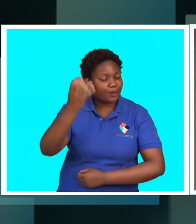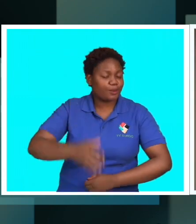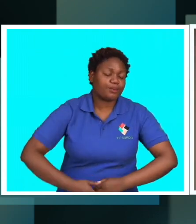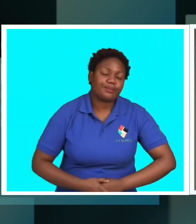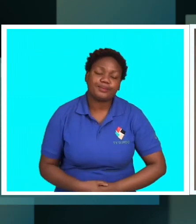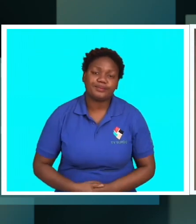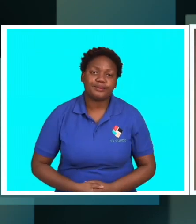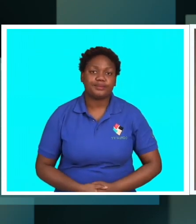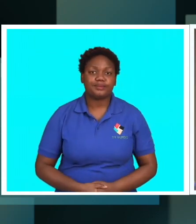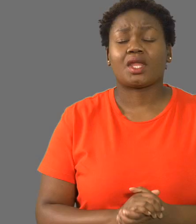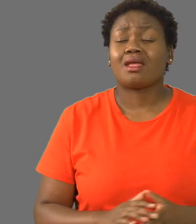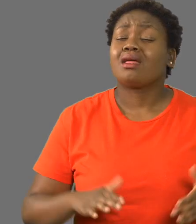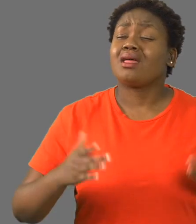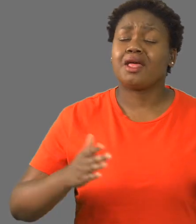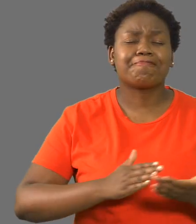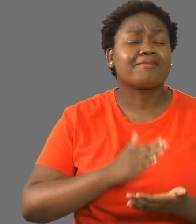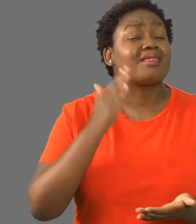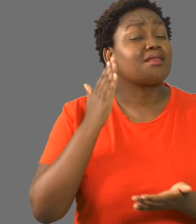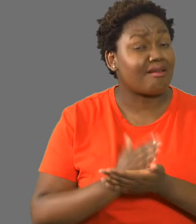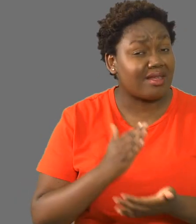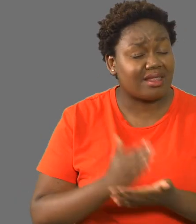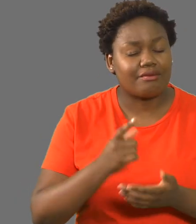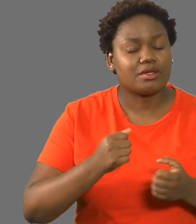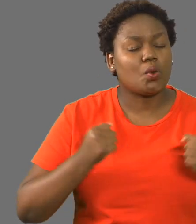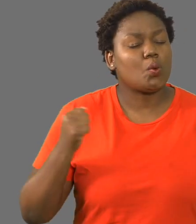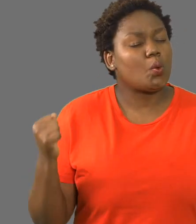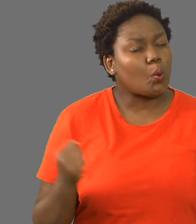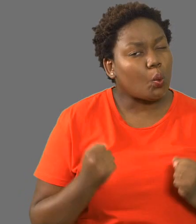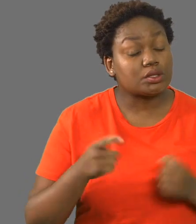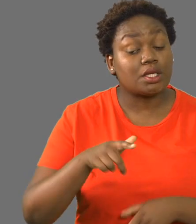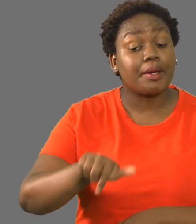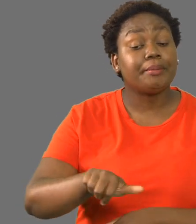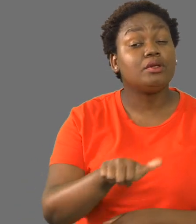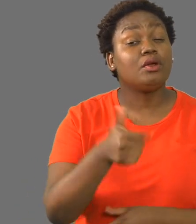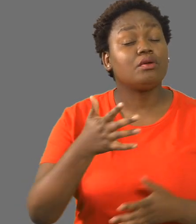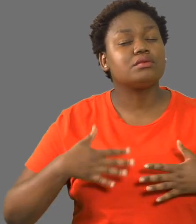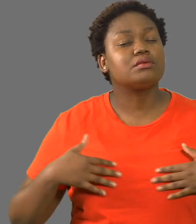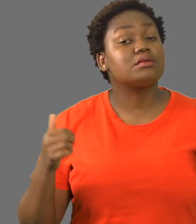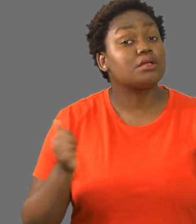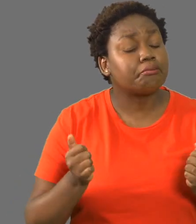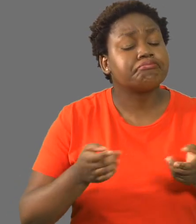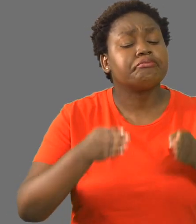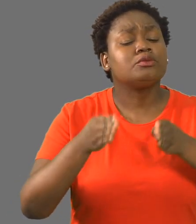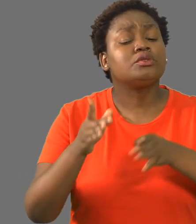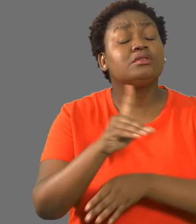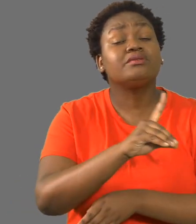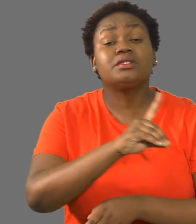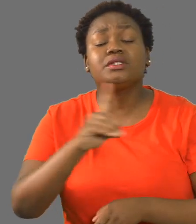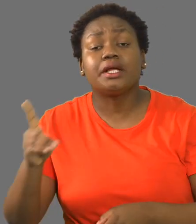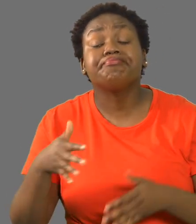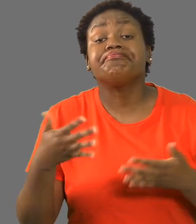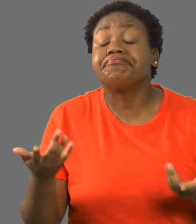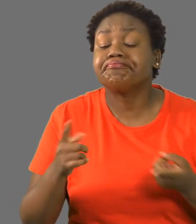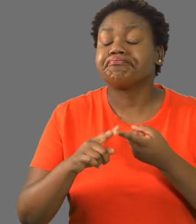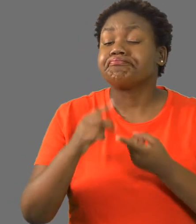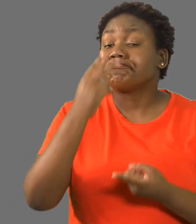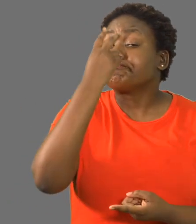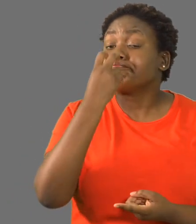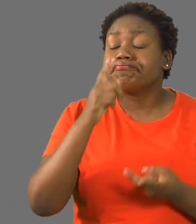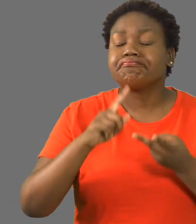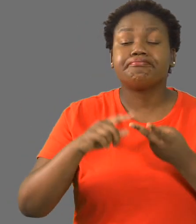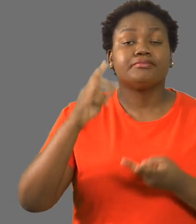e da sociedade. De fato, é urgente melhorar as condições de saúde, sobretudo para pessoas